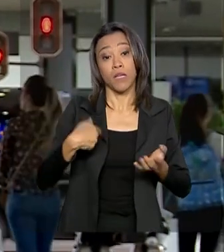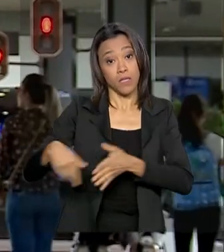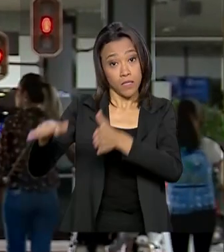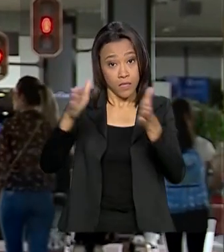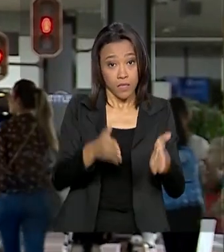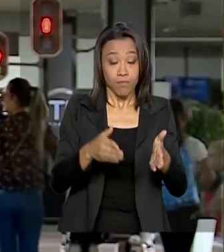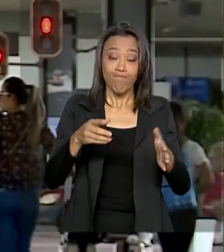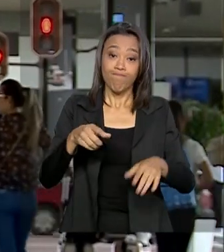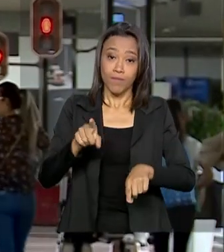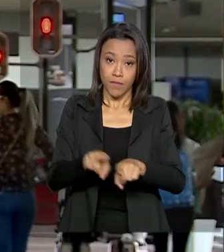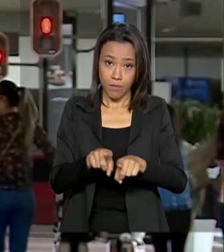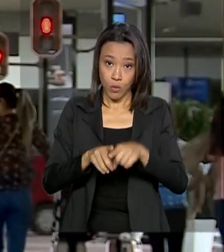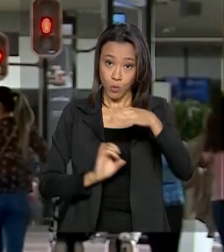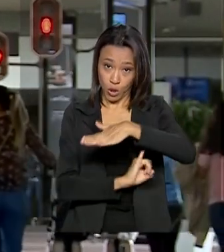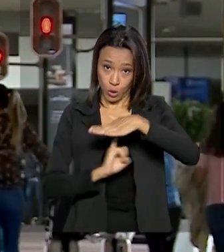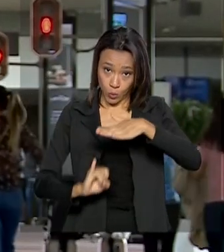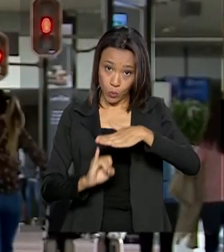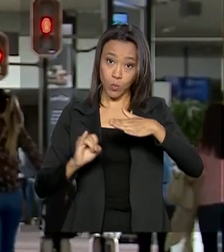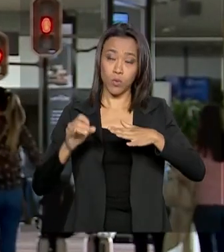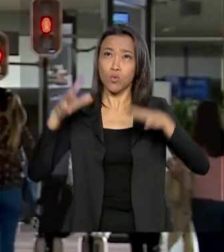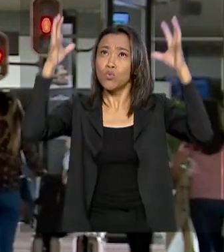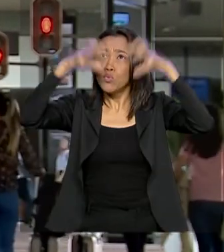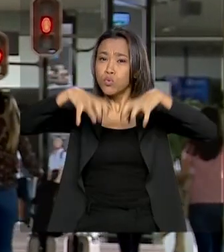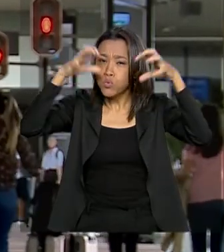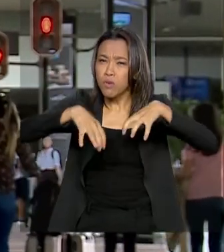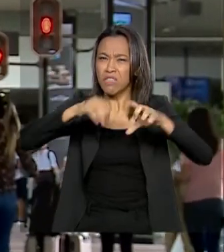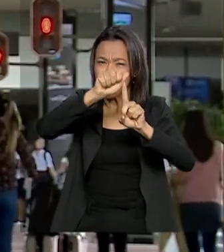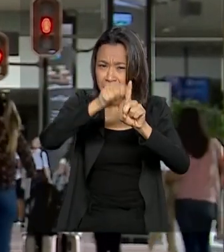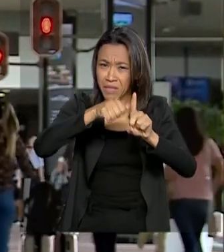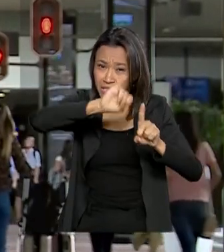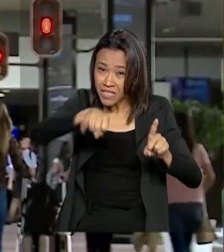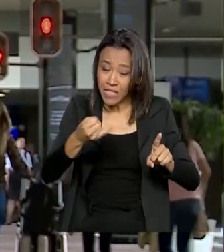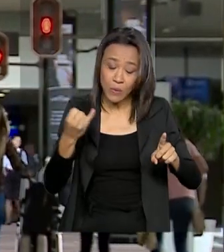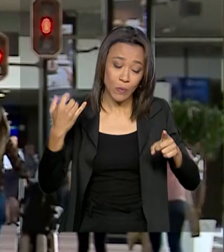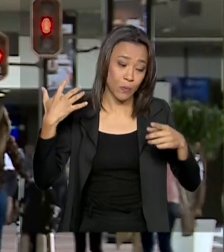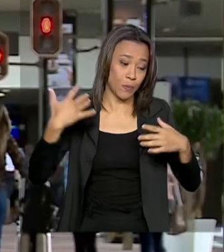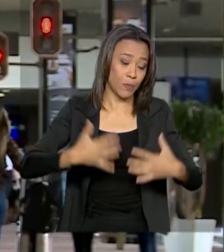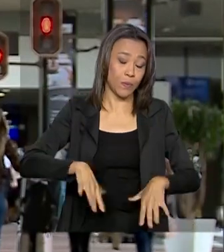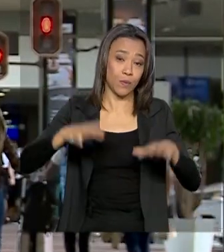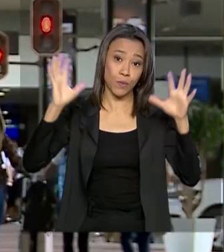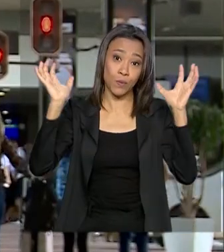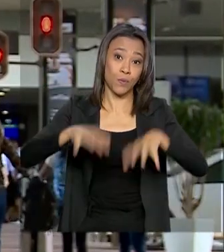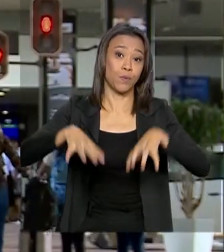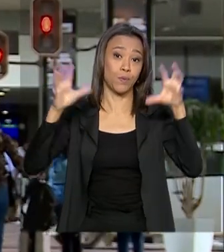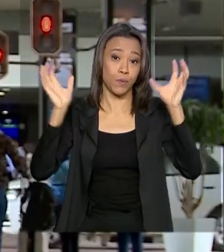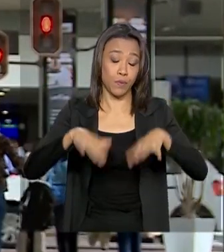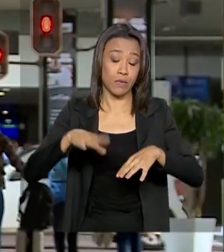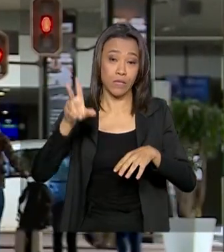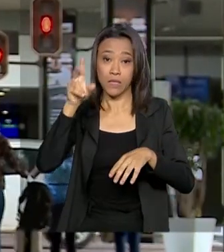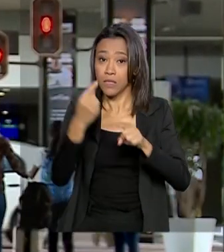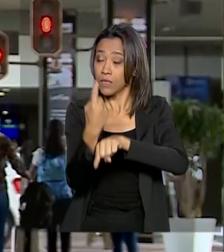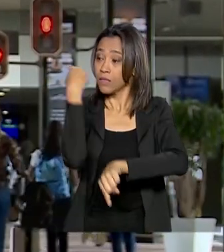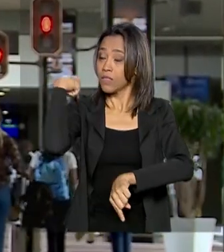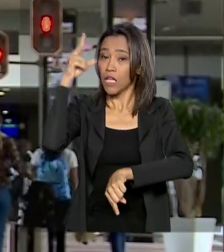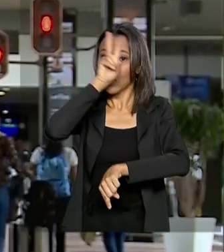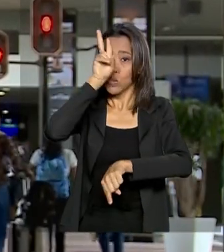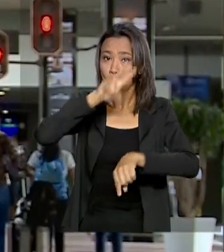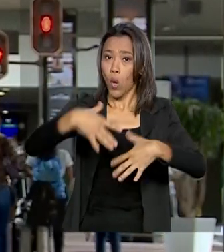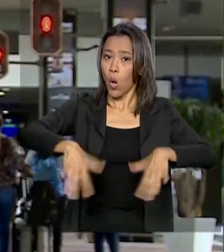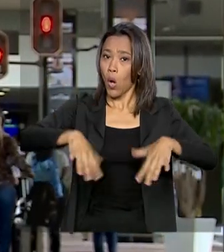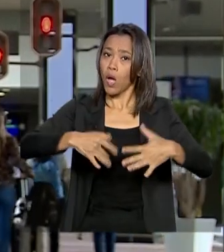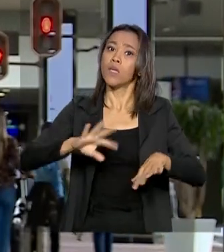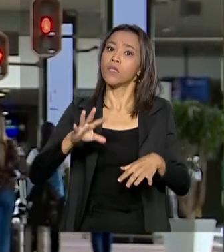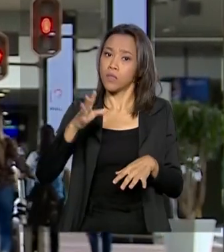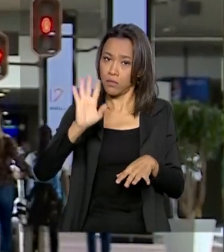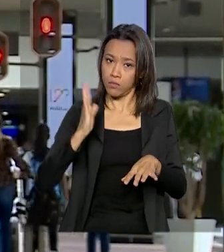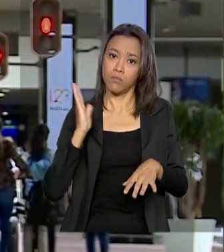Meteorologia, janeiro já é o mês mais chuvoso da história de Belo Horizonte, desde que esse tipo de medição começou a